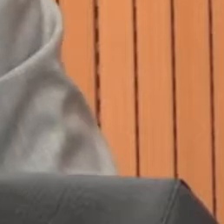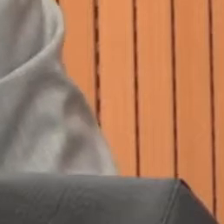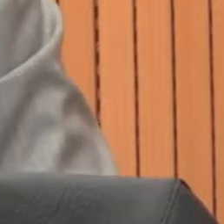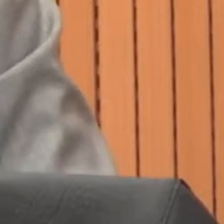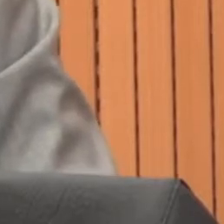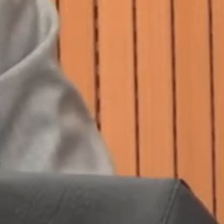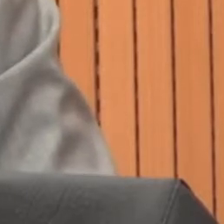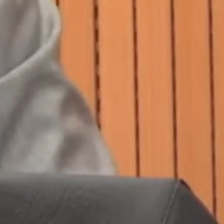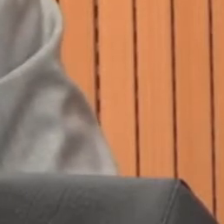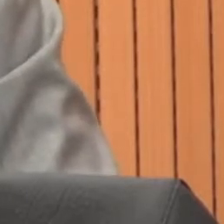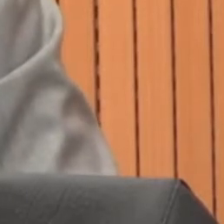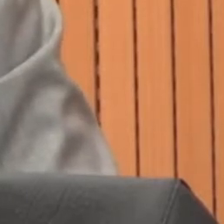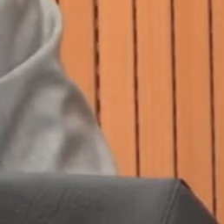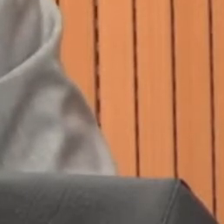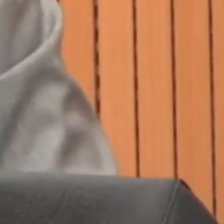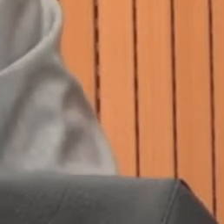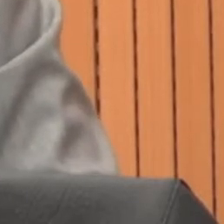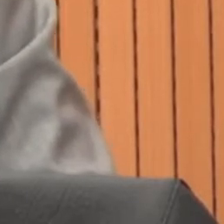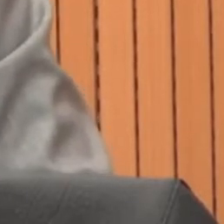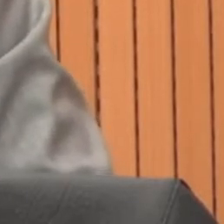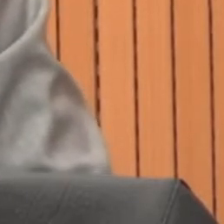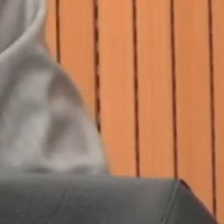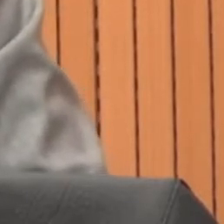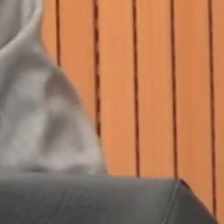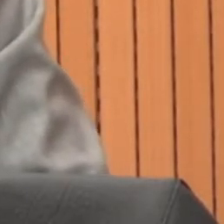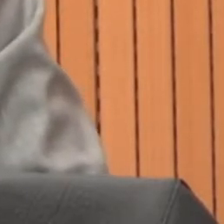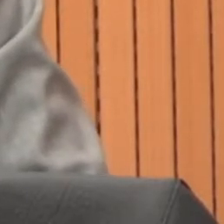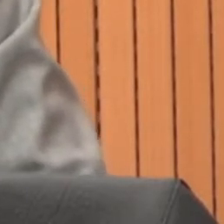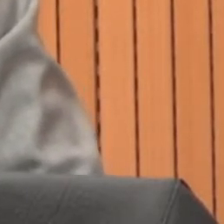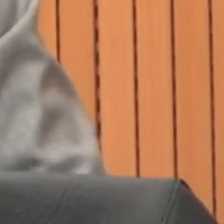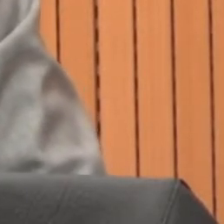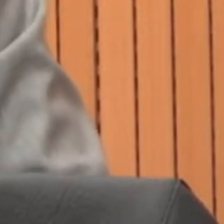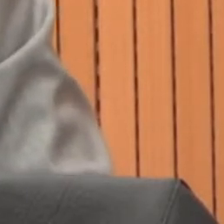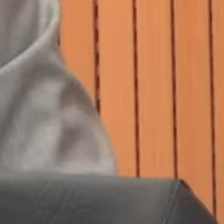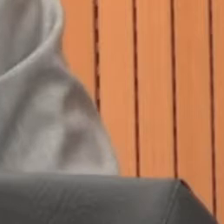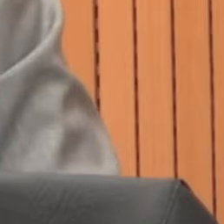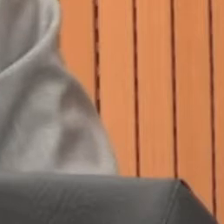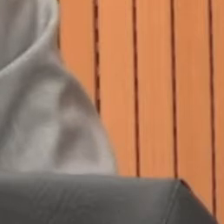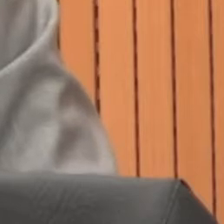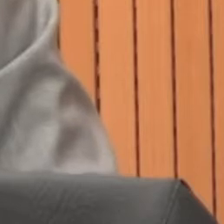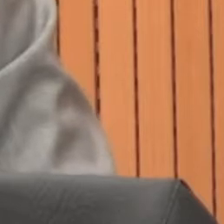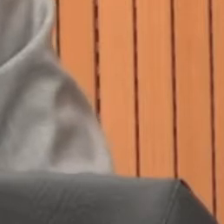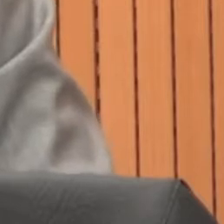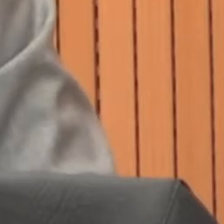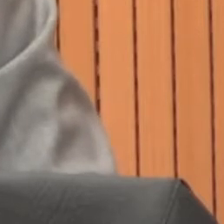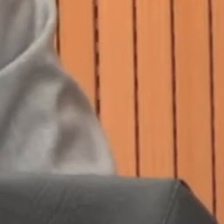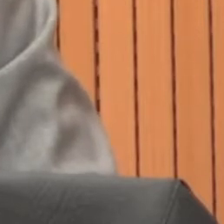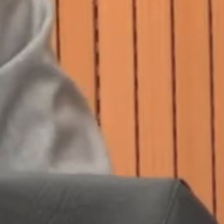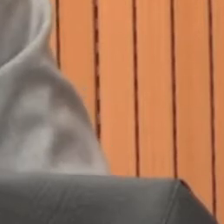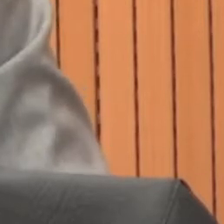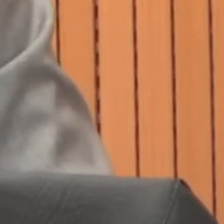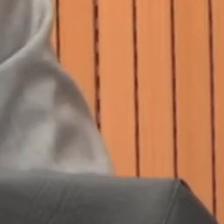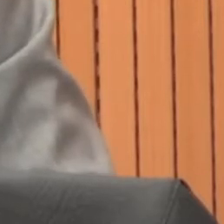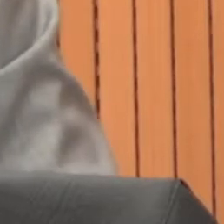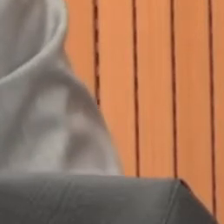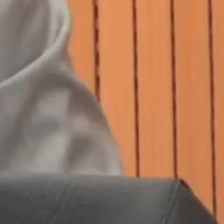lei o que isso daqui foi feito. E também nós temos a premência de tentar consertar essa situação. Nós estamos